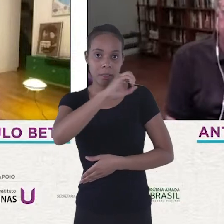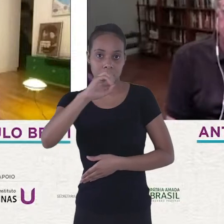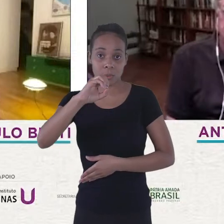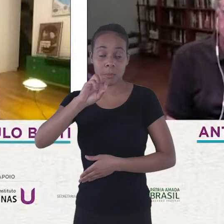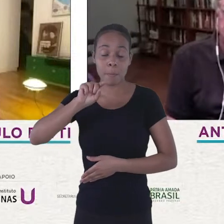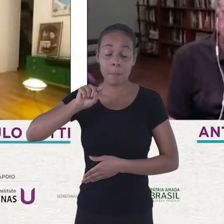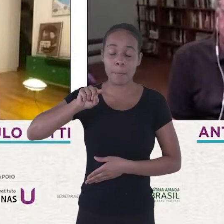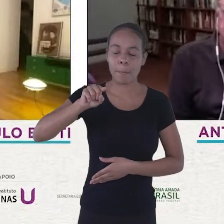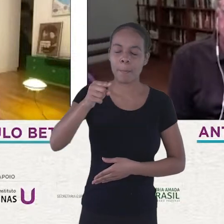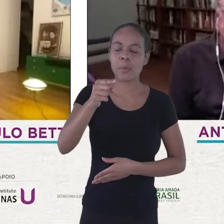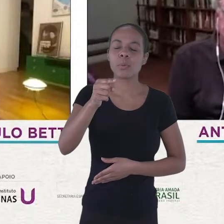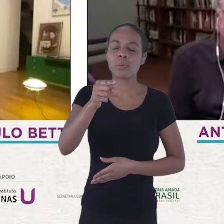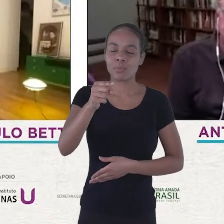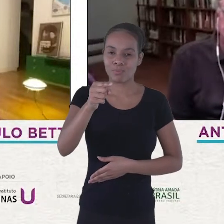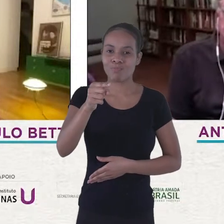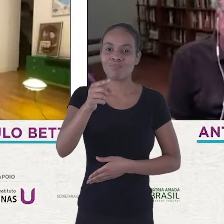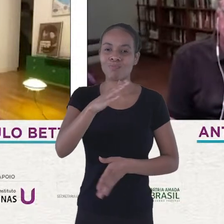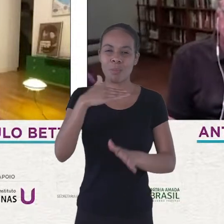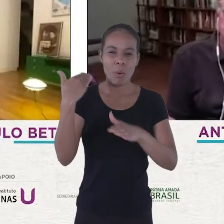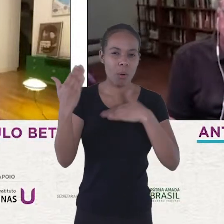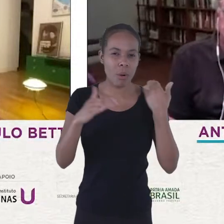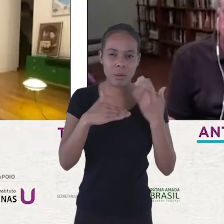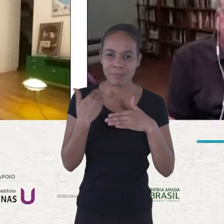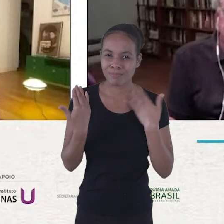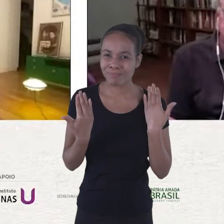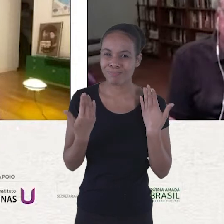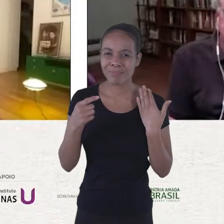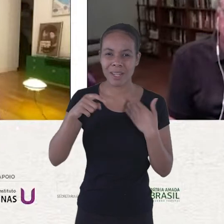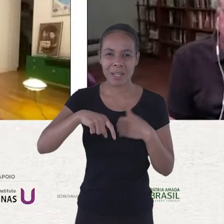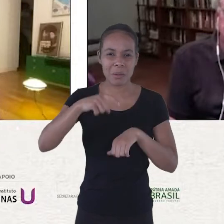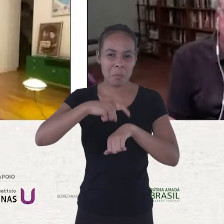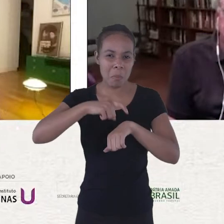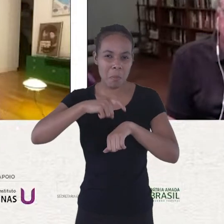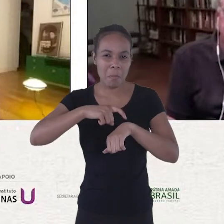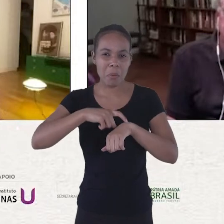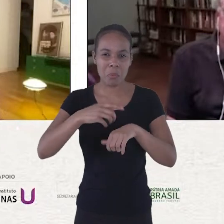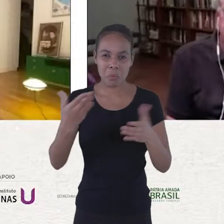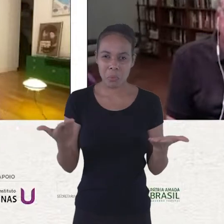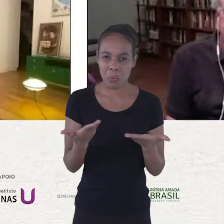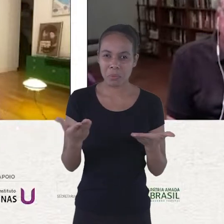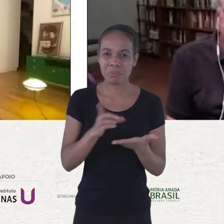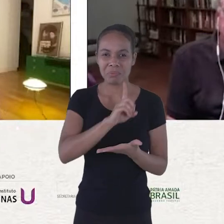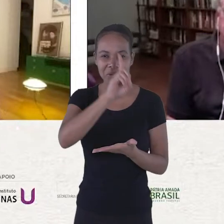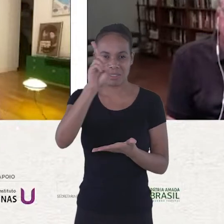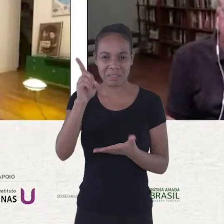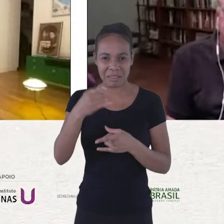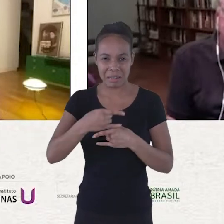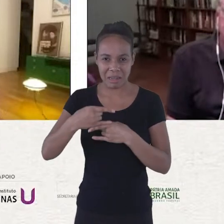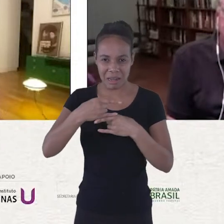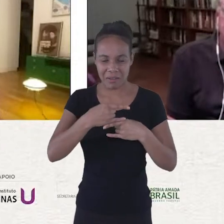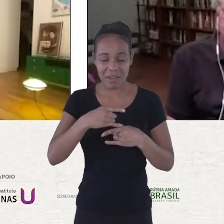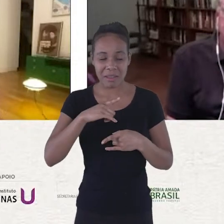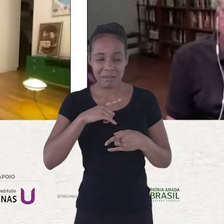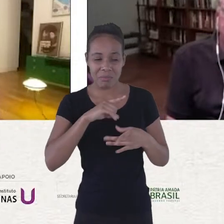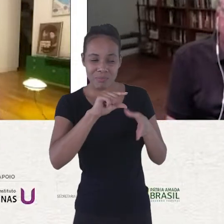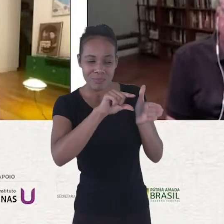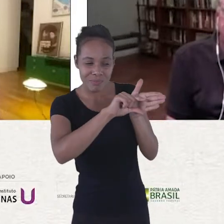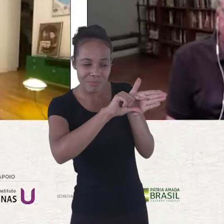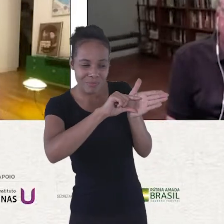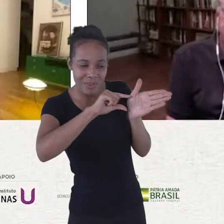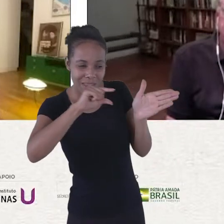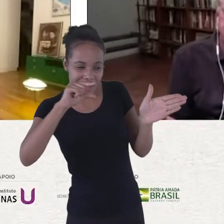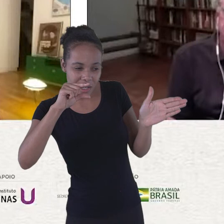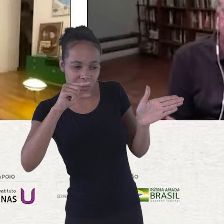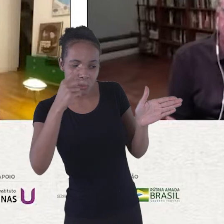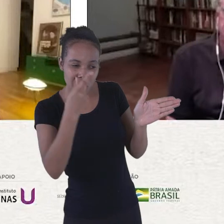data, dessa live. Tem um trecho da sua crônica que eu gostaria de pedir para você ler. Inicialmente a gente combinou até de fazer 1